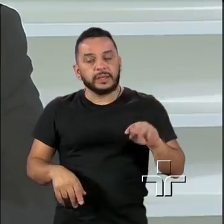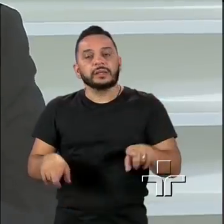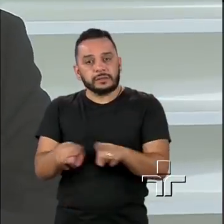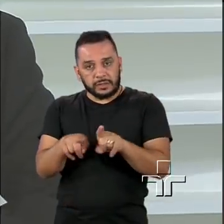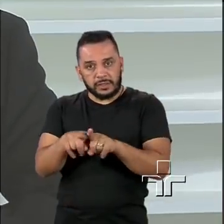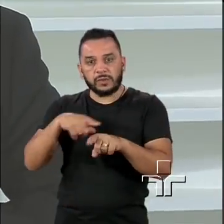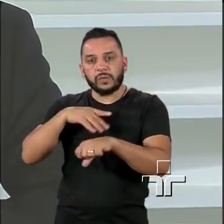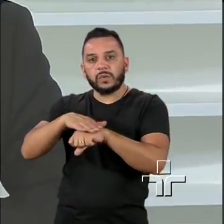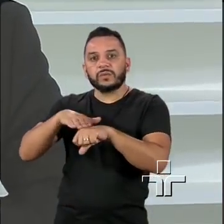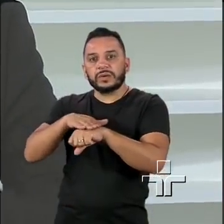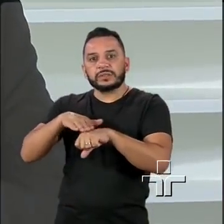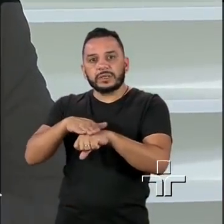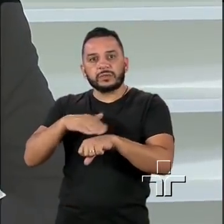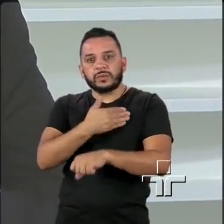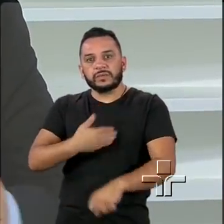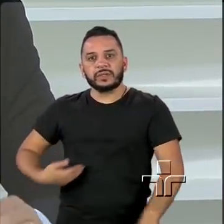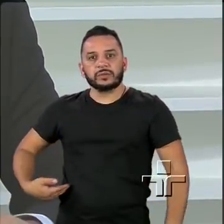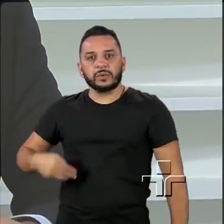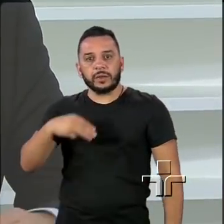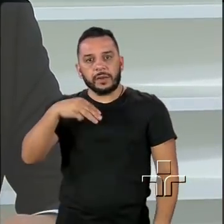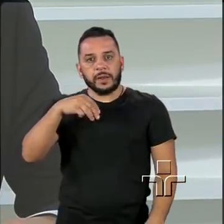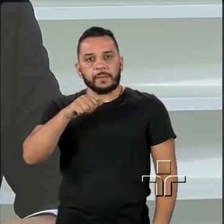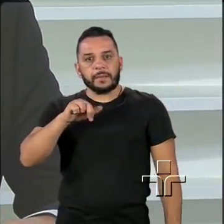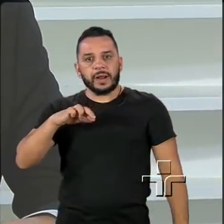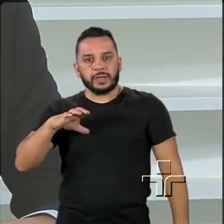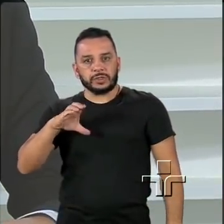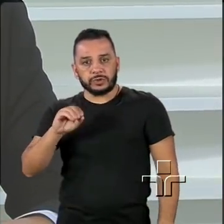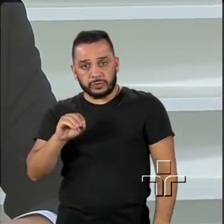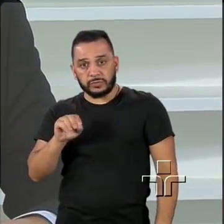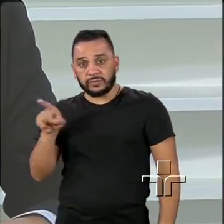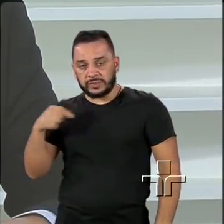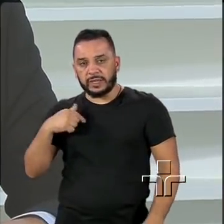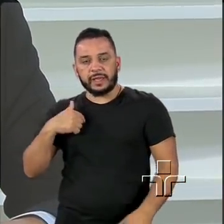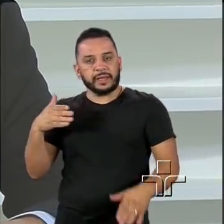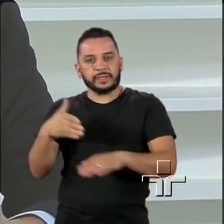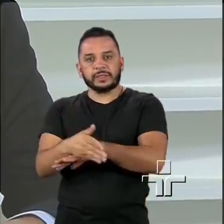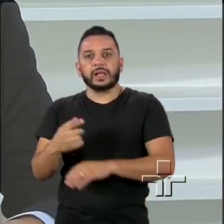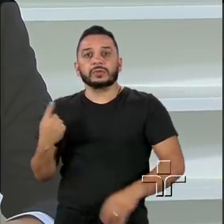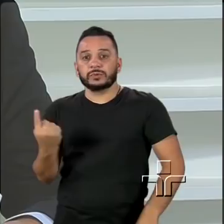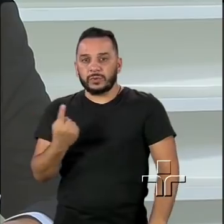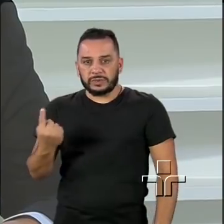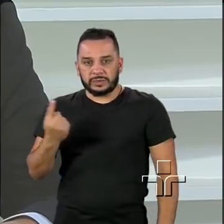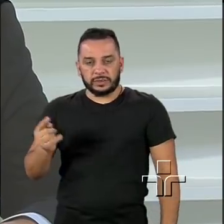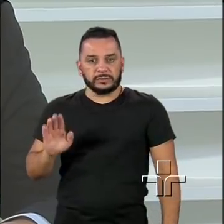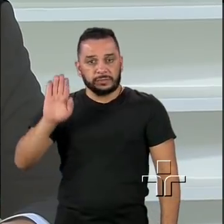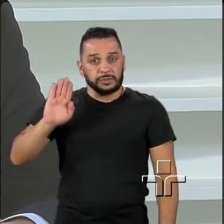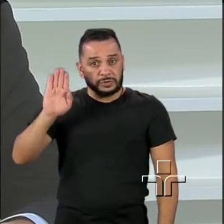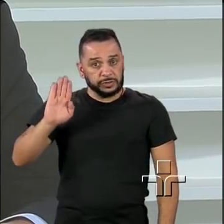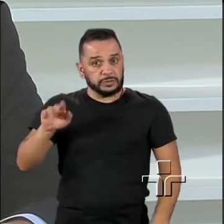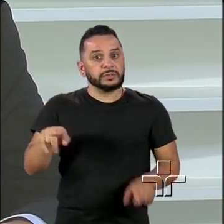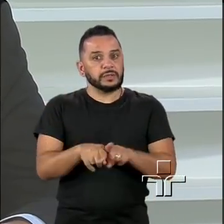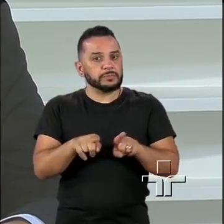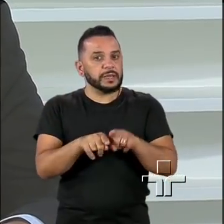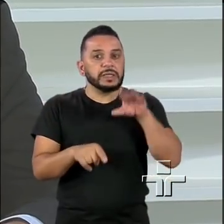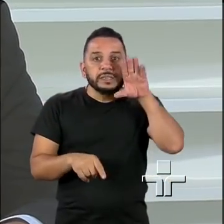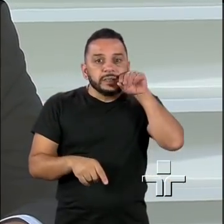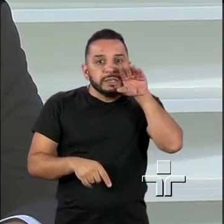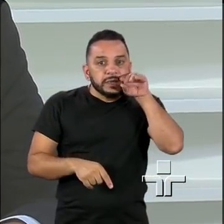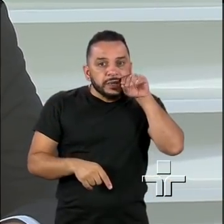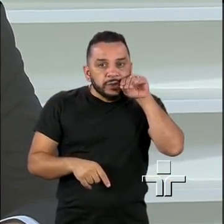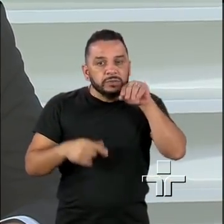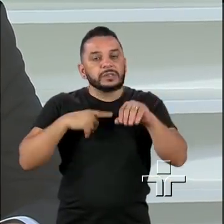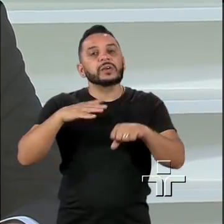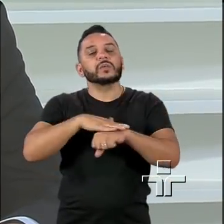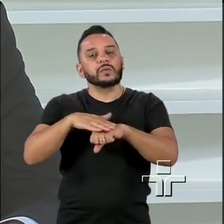Márcio França. Mesmo? O que indica que o senhor pode entrar sozinho na disputa. No plano nacional, o Ciro Gomes também tem